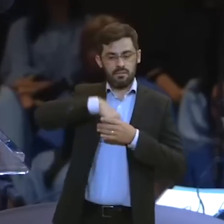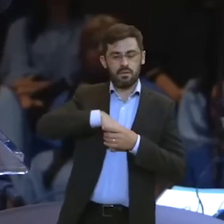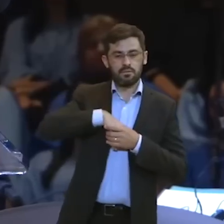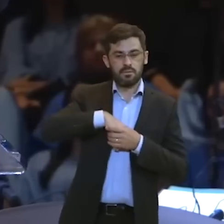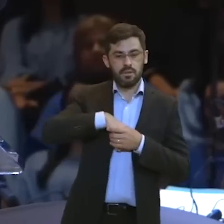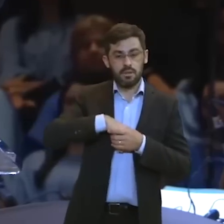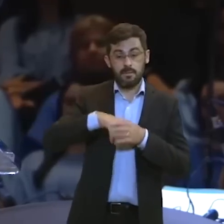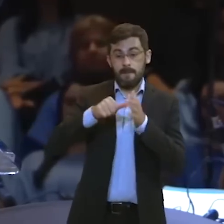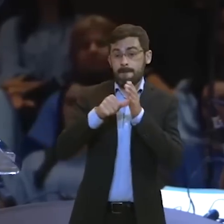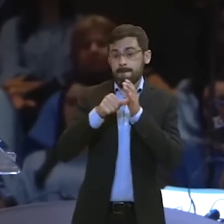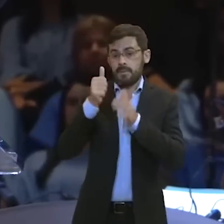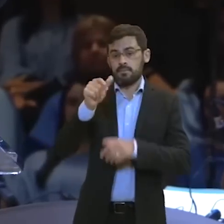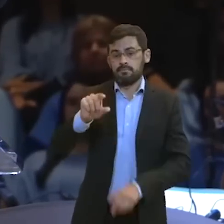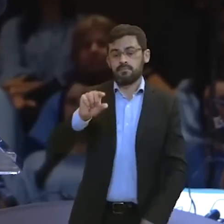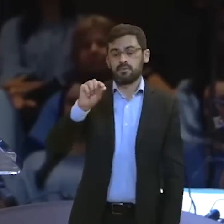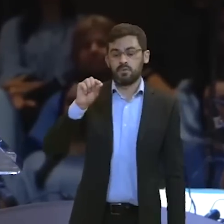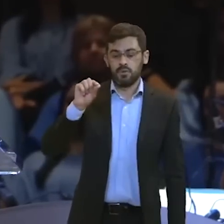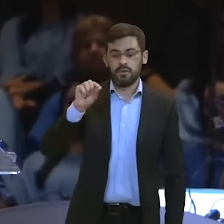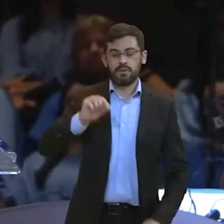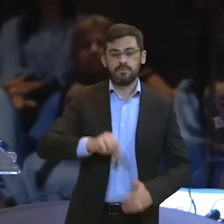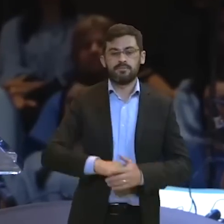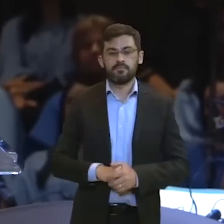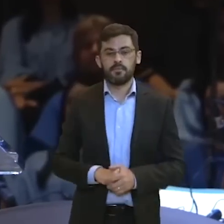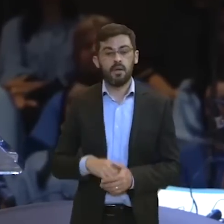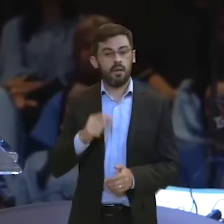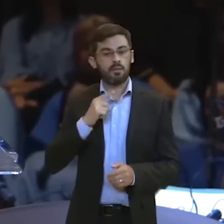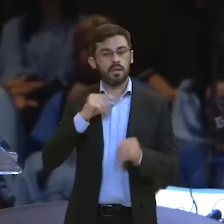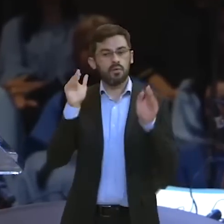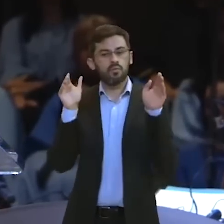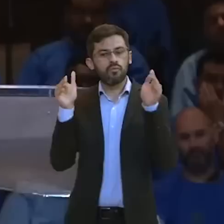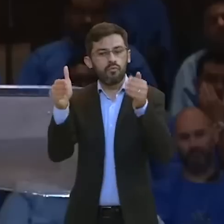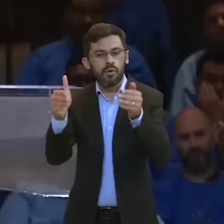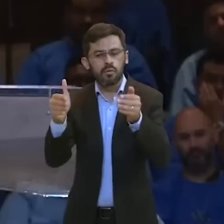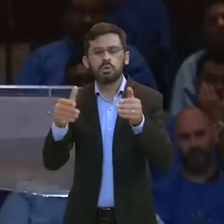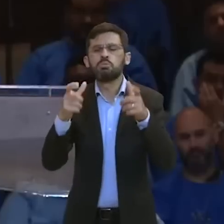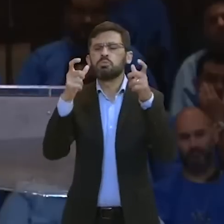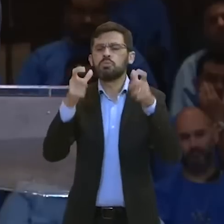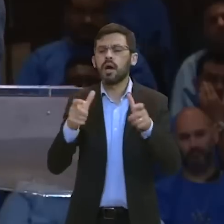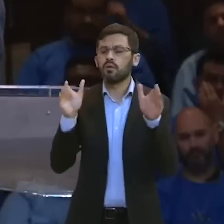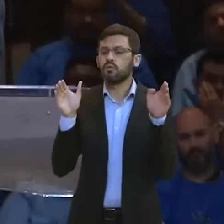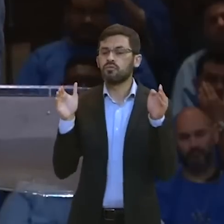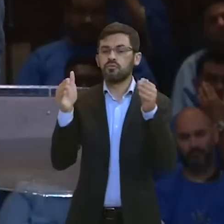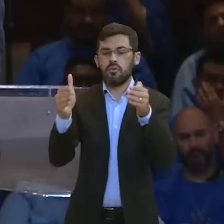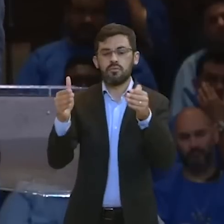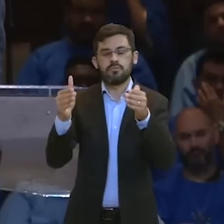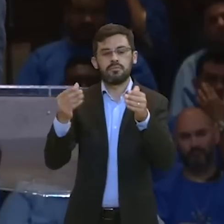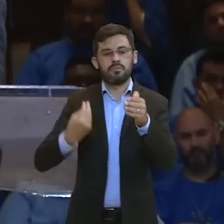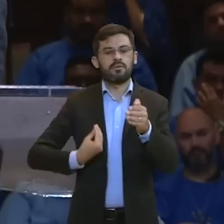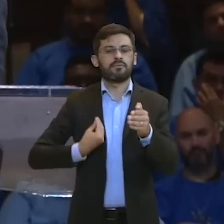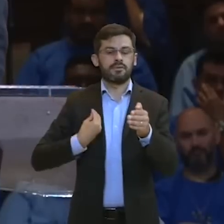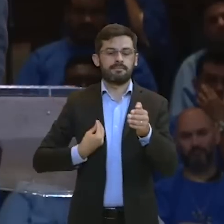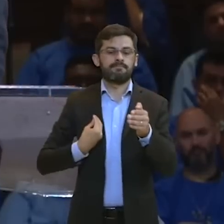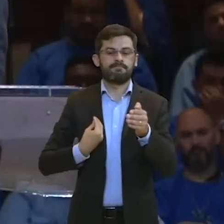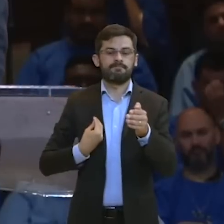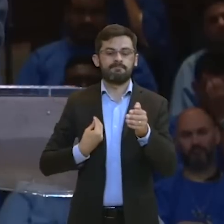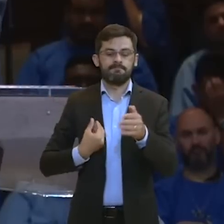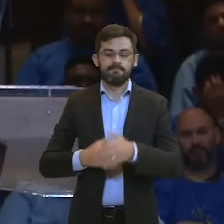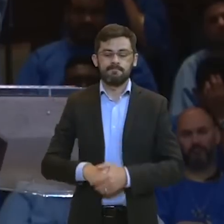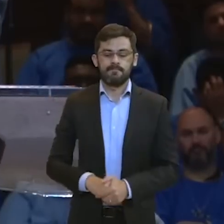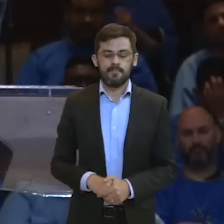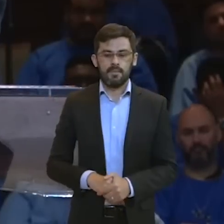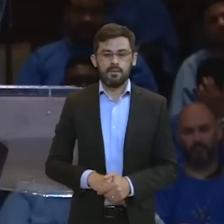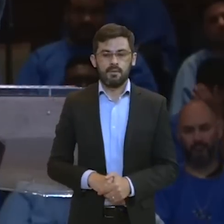Primeira decisão é de foco. Onde vai estar o foco da tua vida?